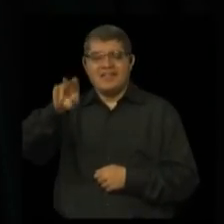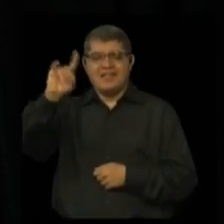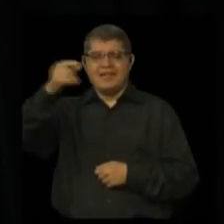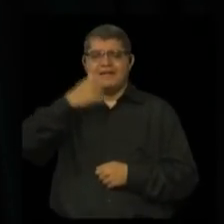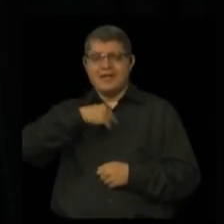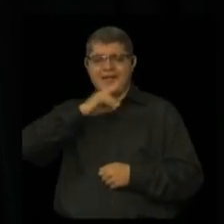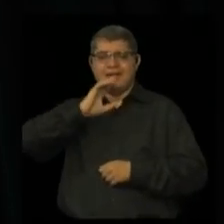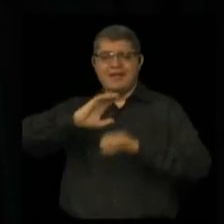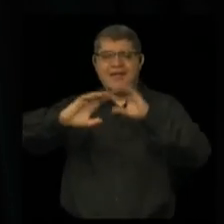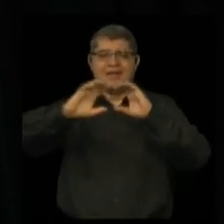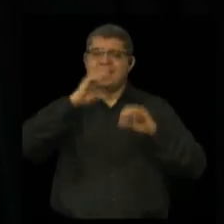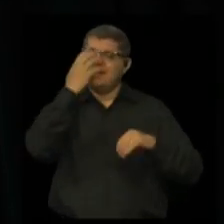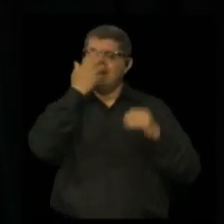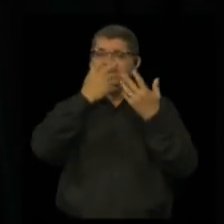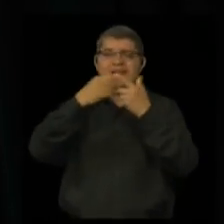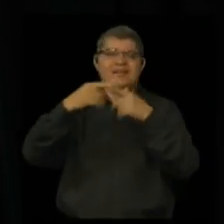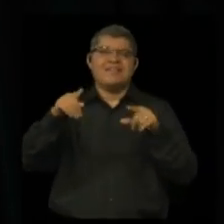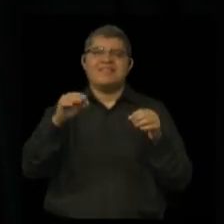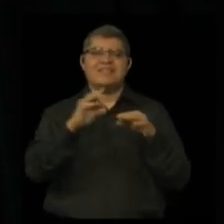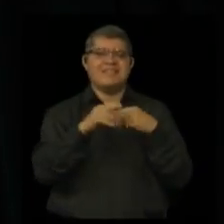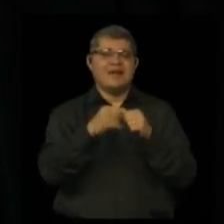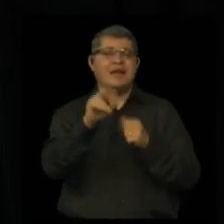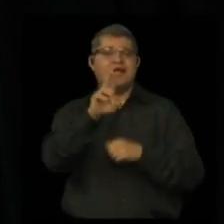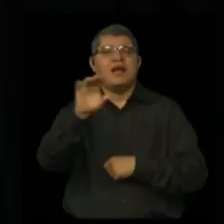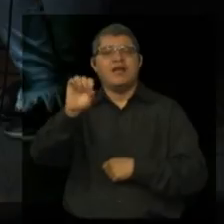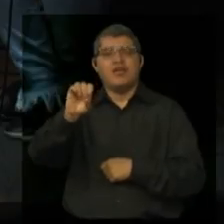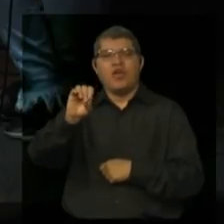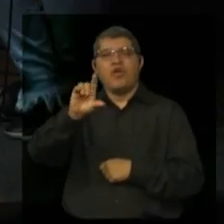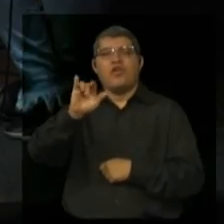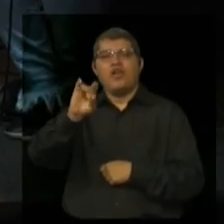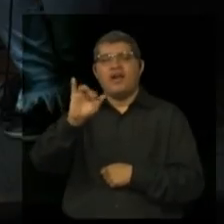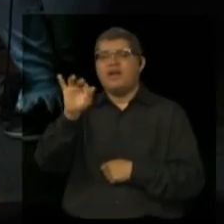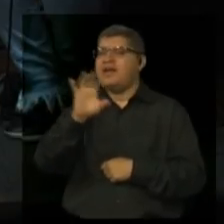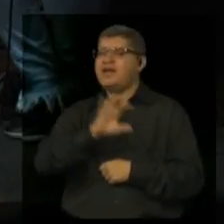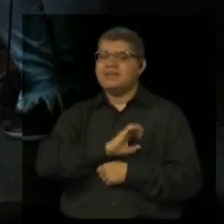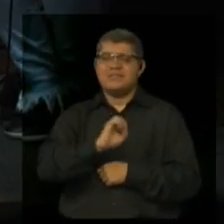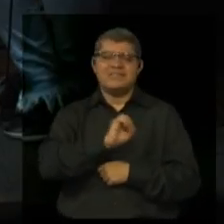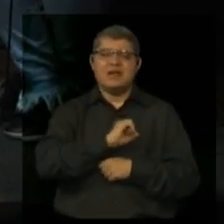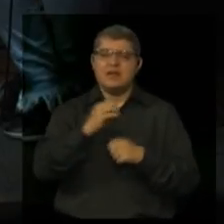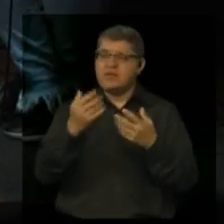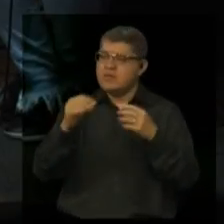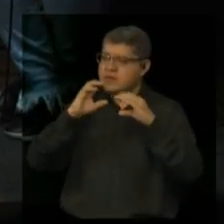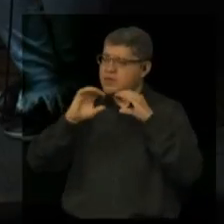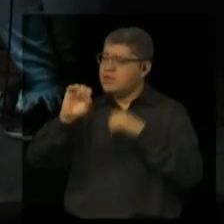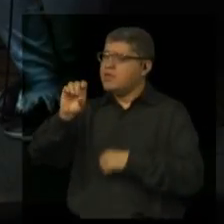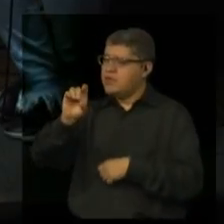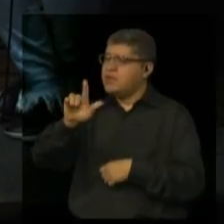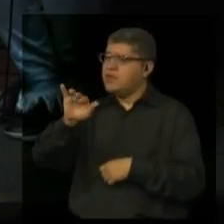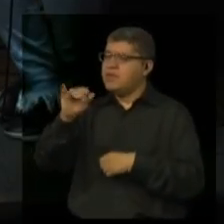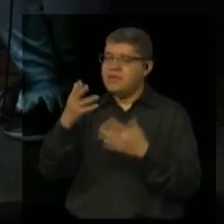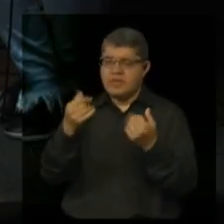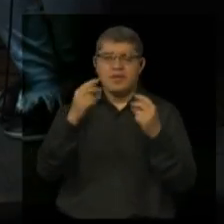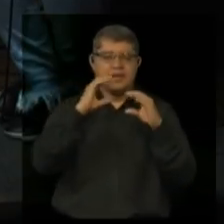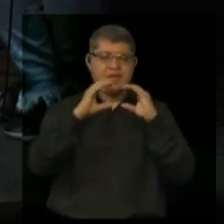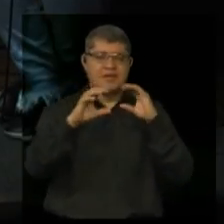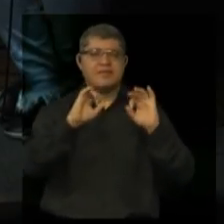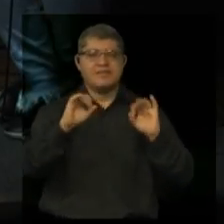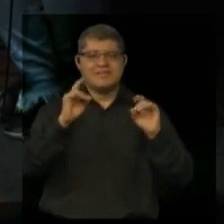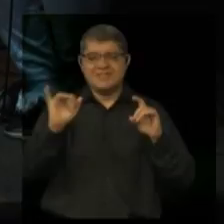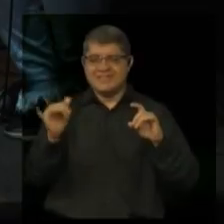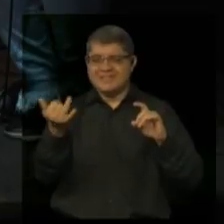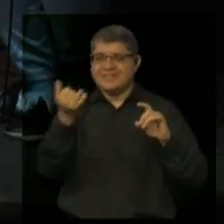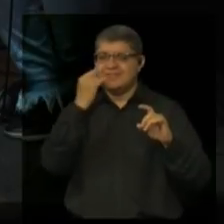show cantou uma canção linda dele, que chama Solidão, que eu adoro. A gente vai cantar ela. Vamos cantar ela? Vamos cantar ela. Vamos